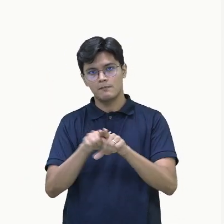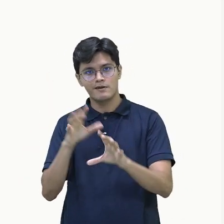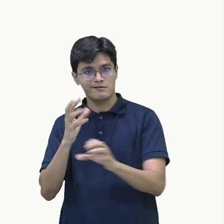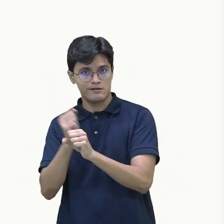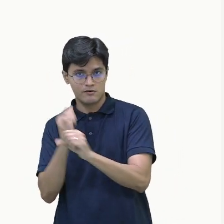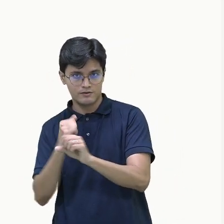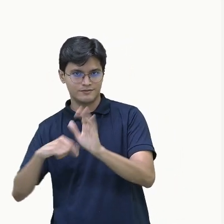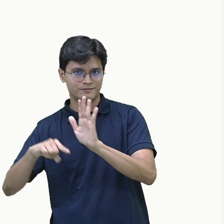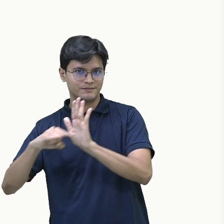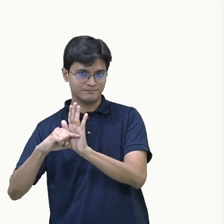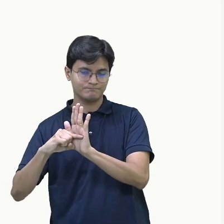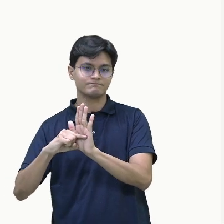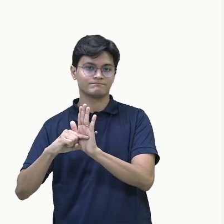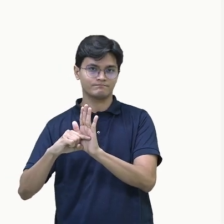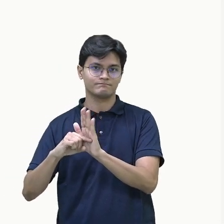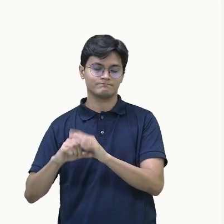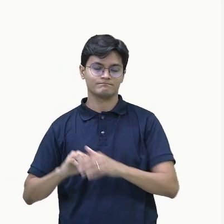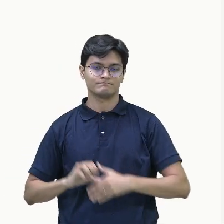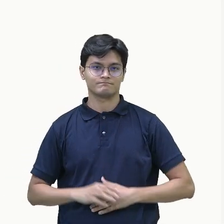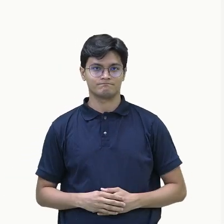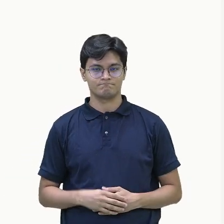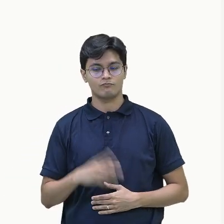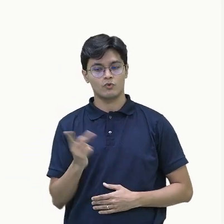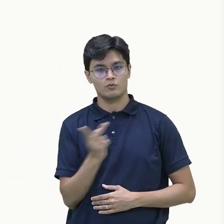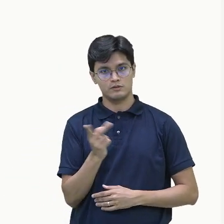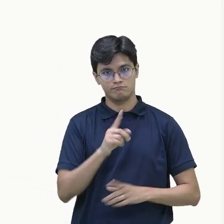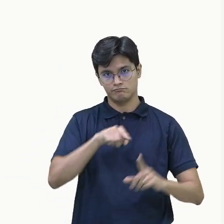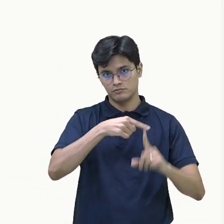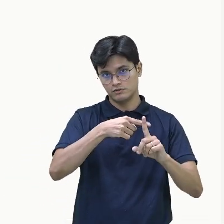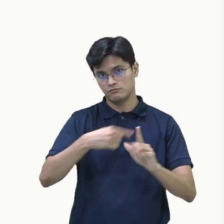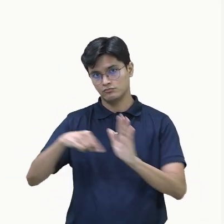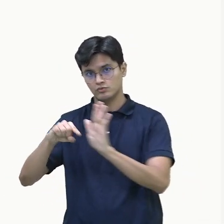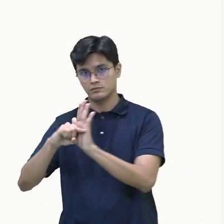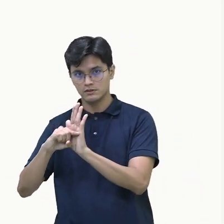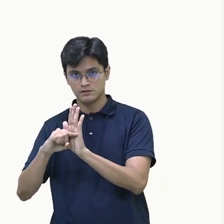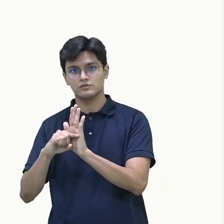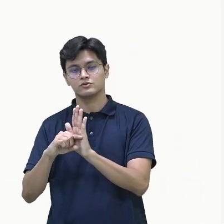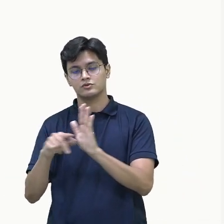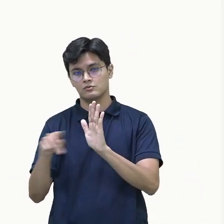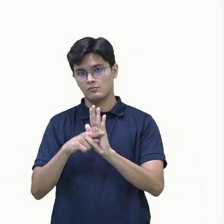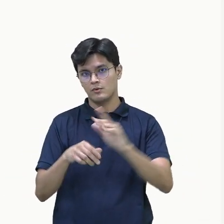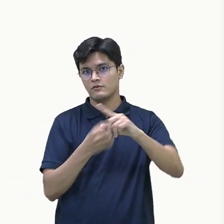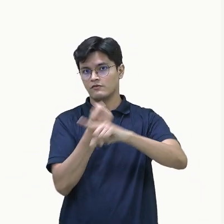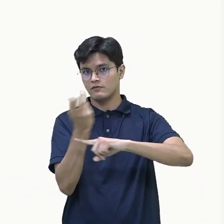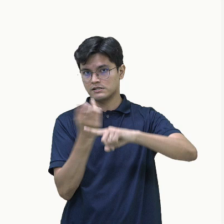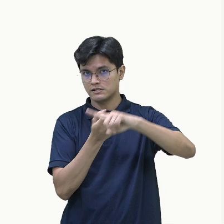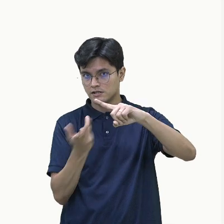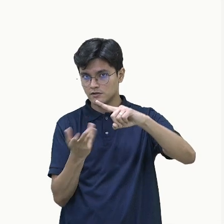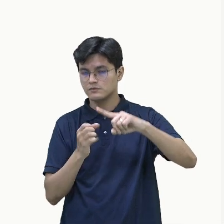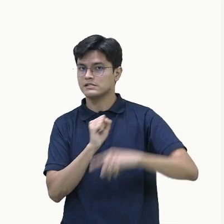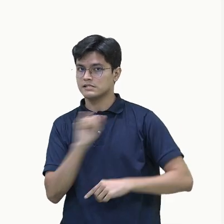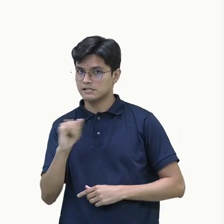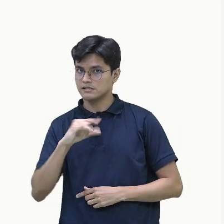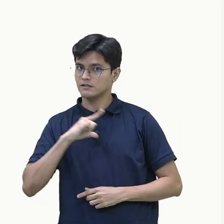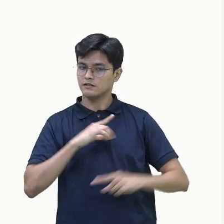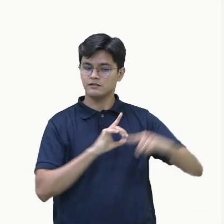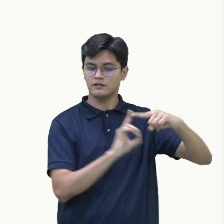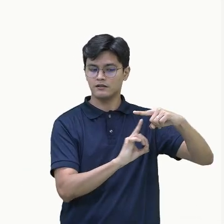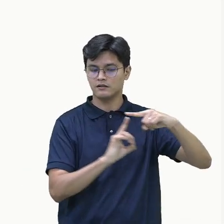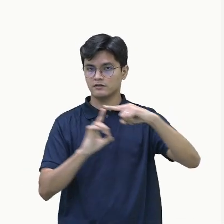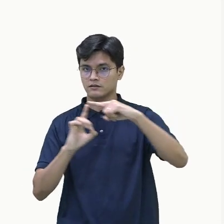adição ou subtração de frações cujos os denominadores são iguais, adicionamos